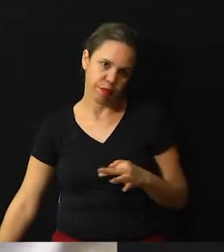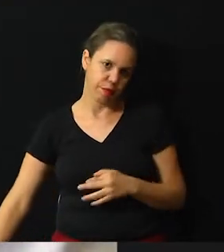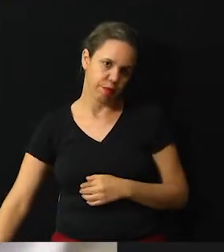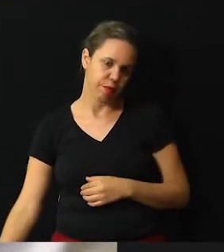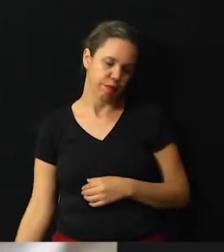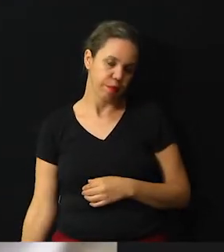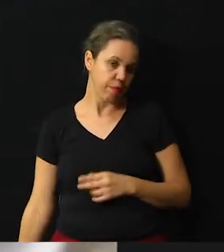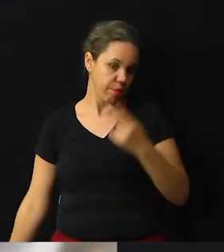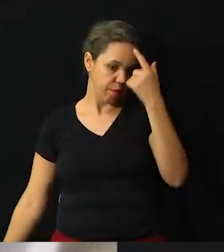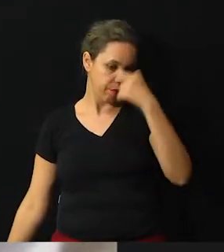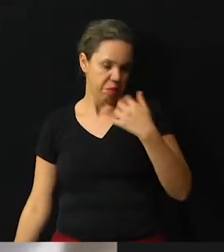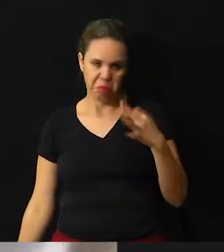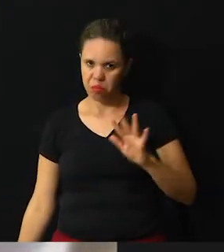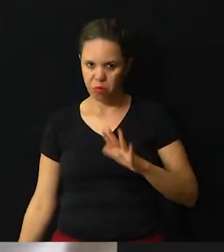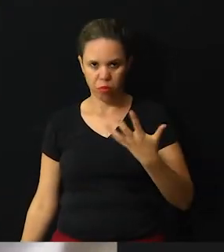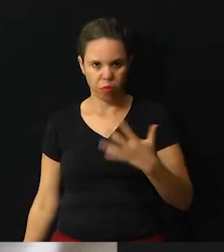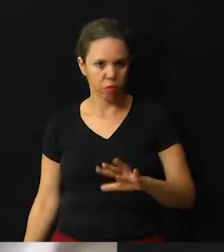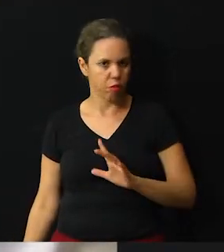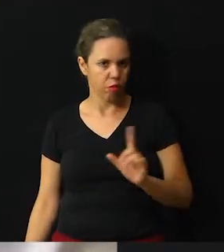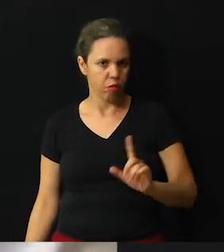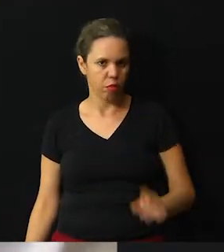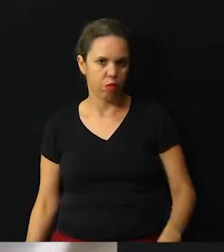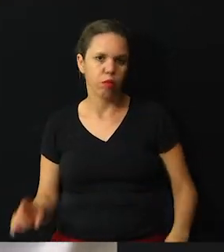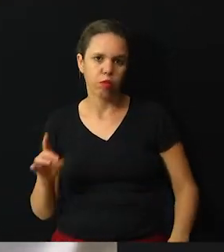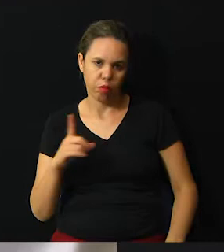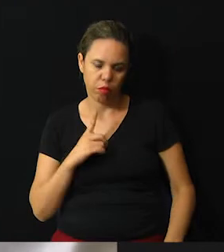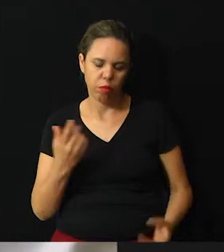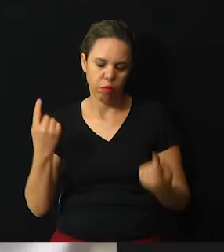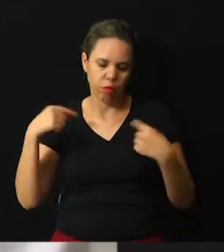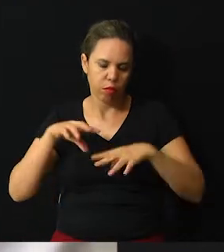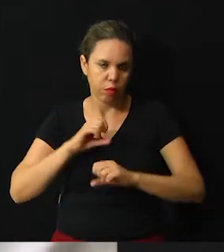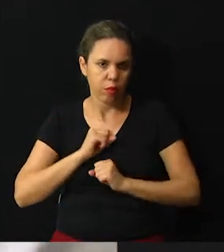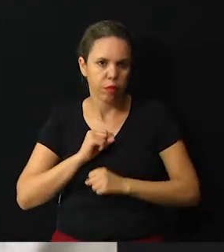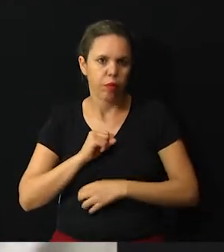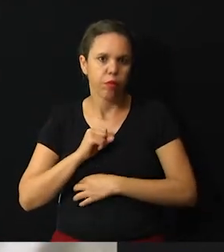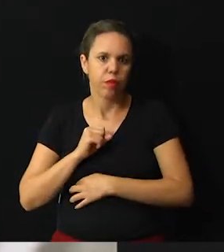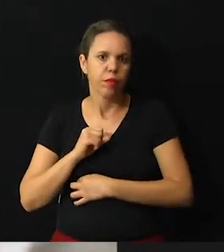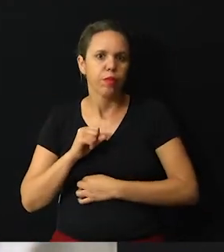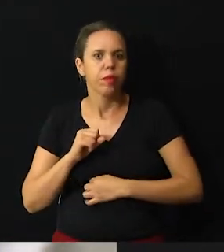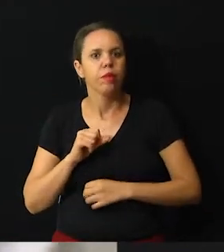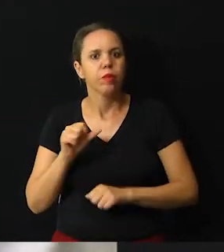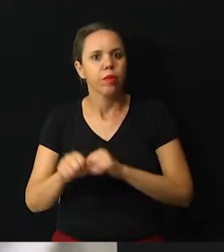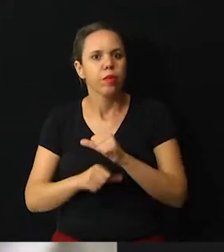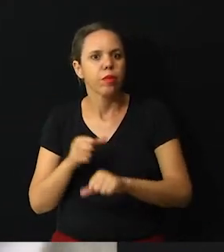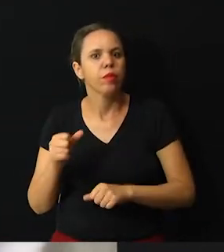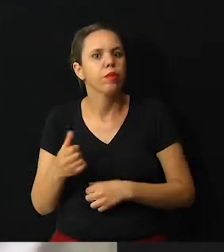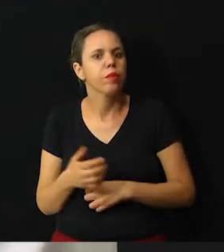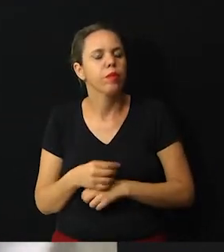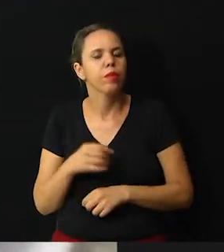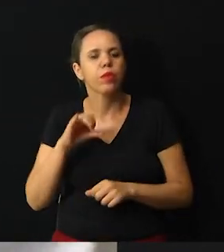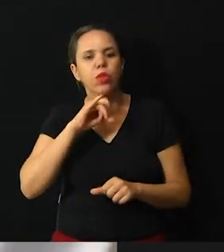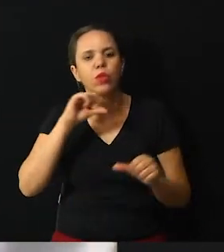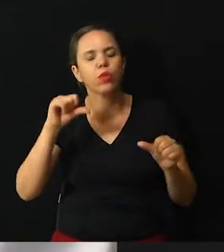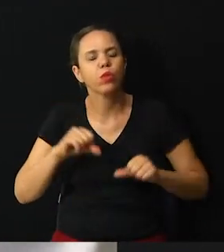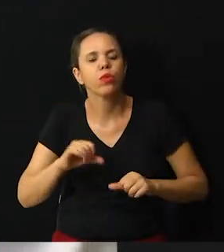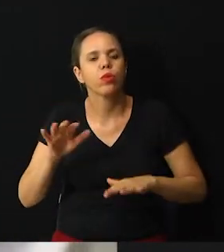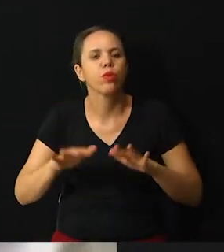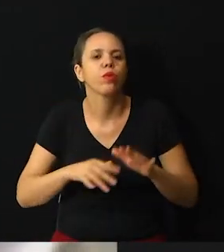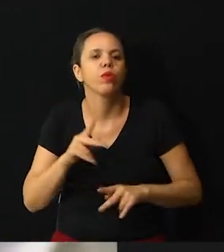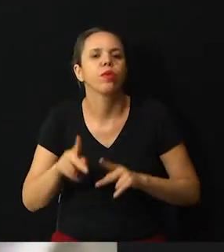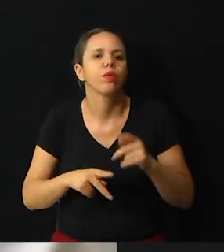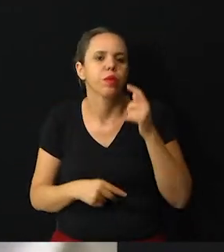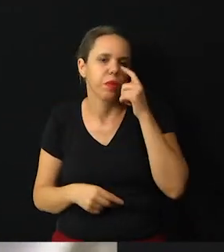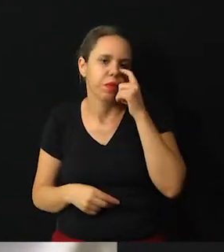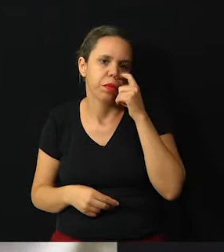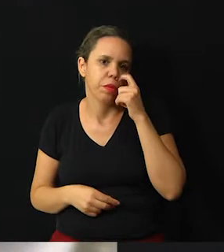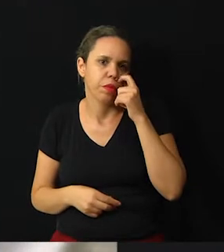envolvida com isso. A pessoa não tem dor porque quer. Existe a predisposição. Só que volta aquela história do gatilho, né? Muitas vezes o